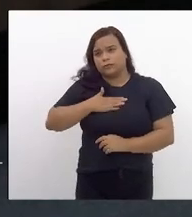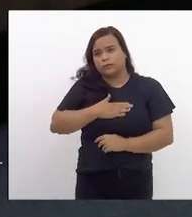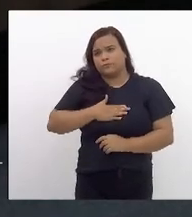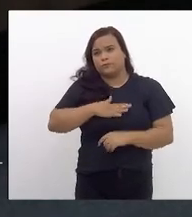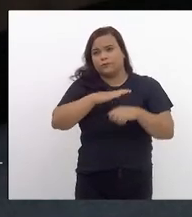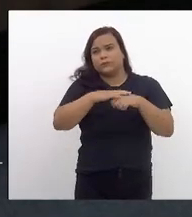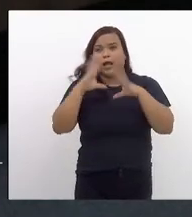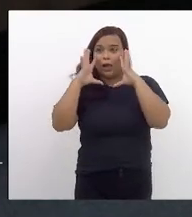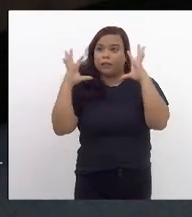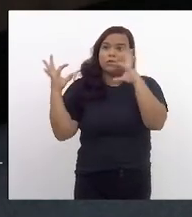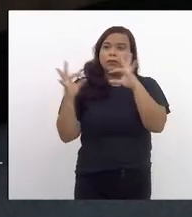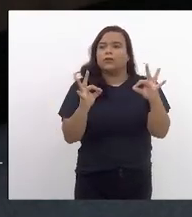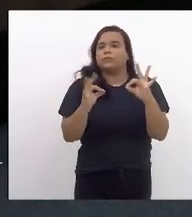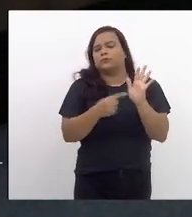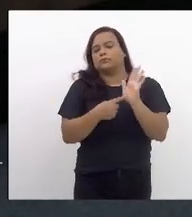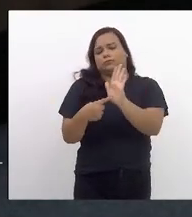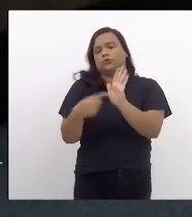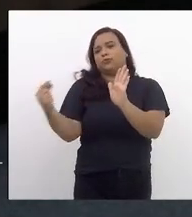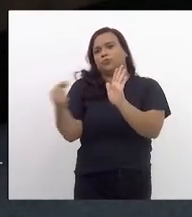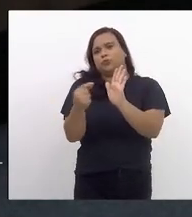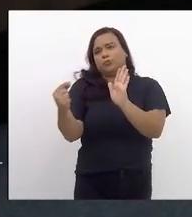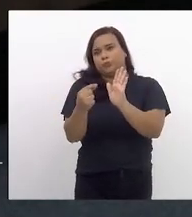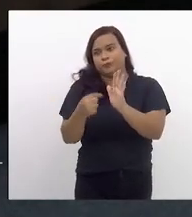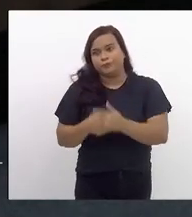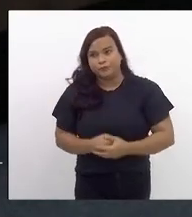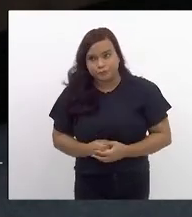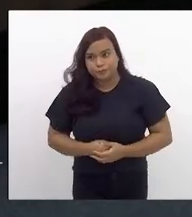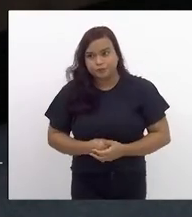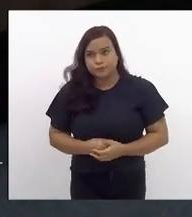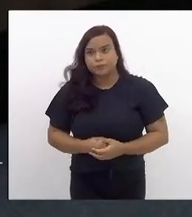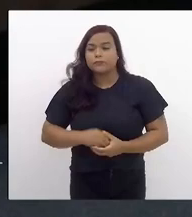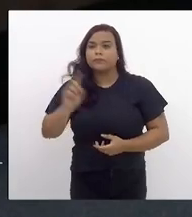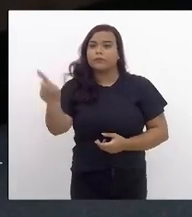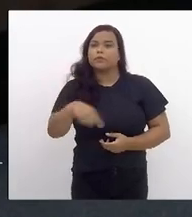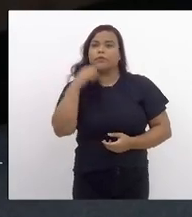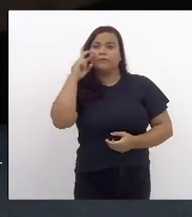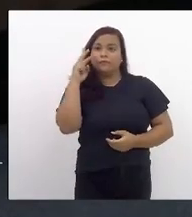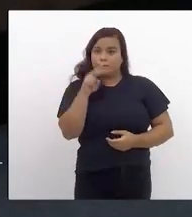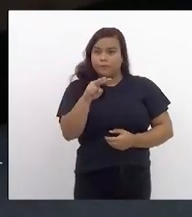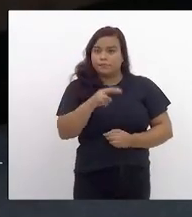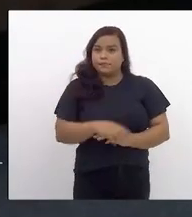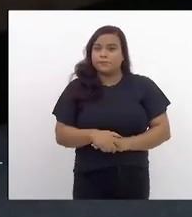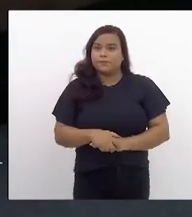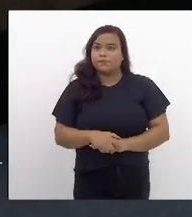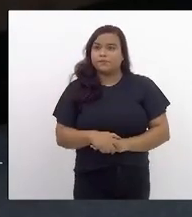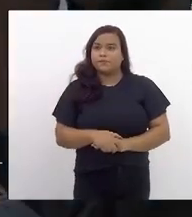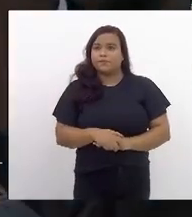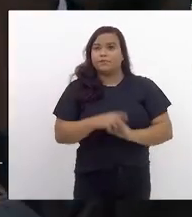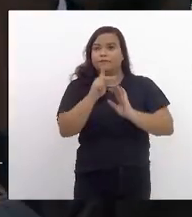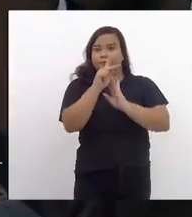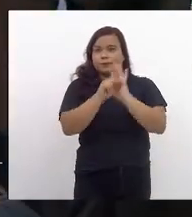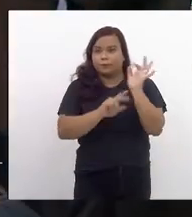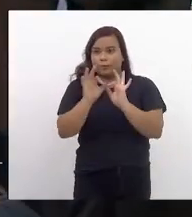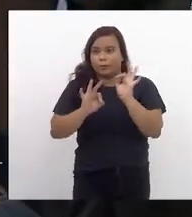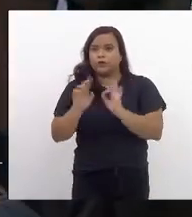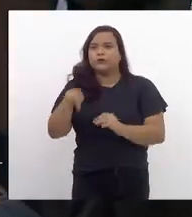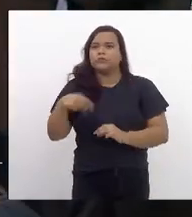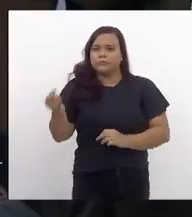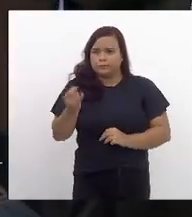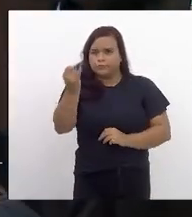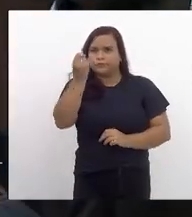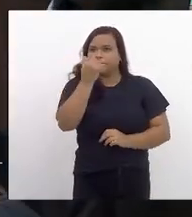a atenção de Vossa Excelência para que a gente observe o quanto que o projeto é